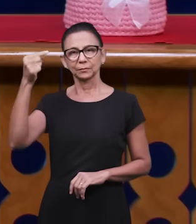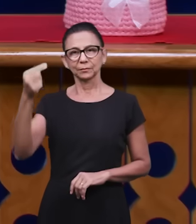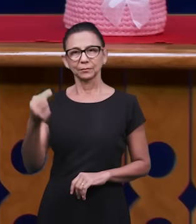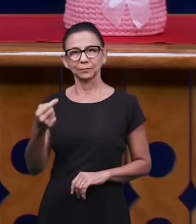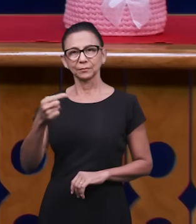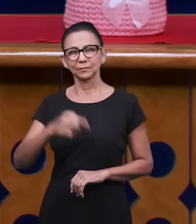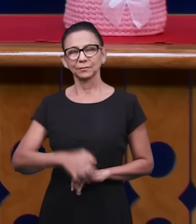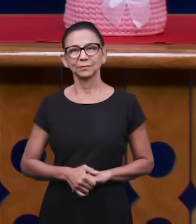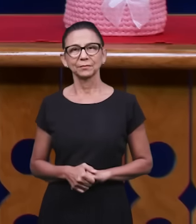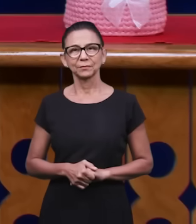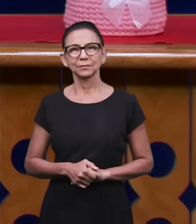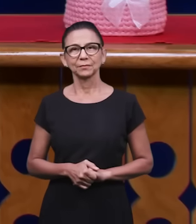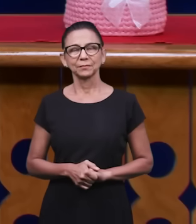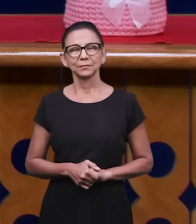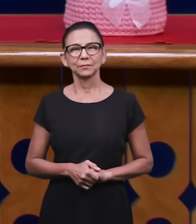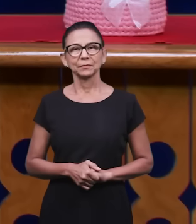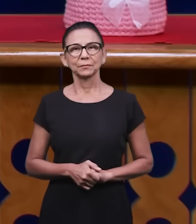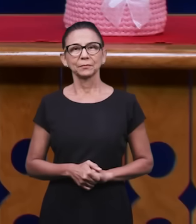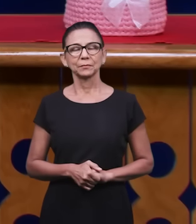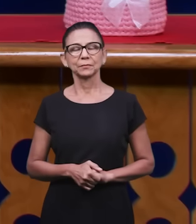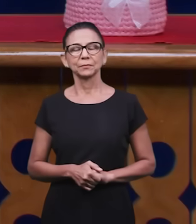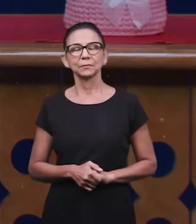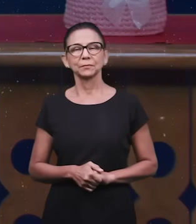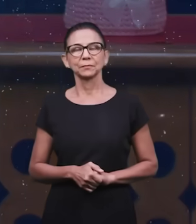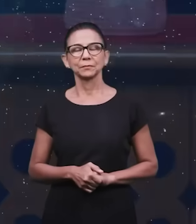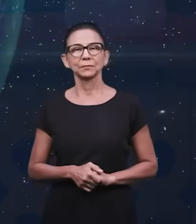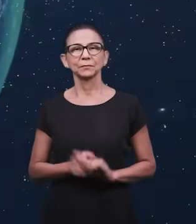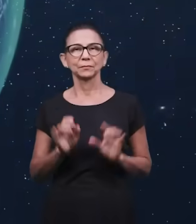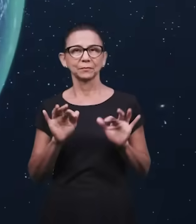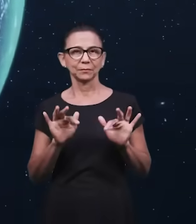após voltamos para a oração final.